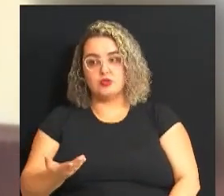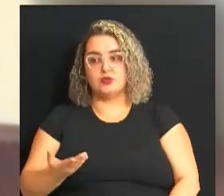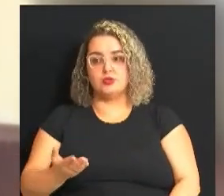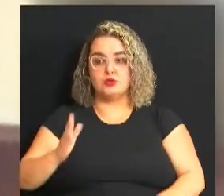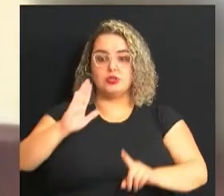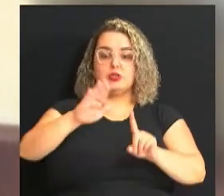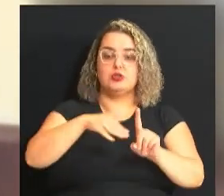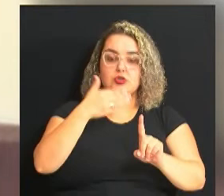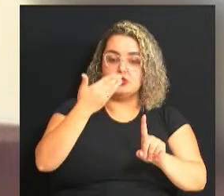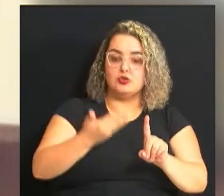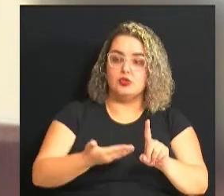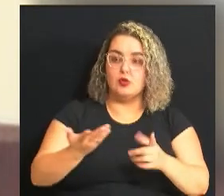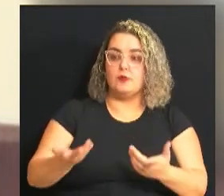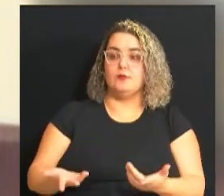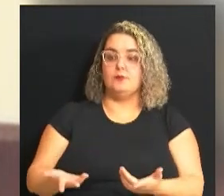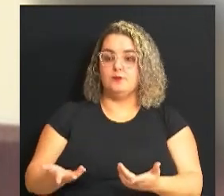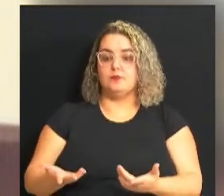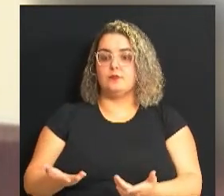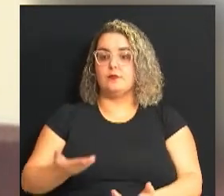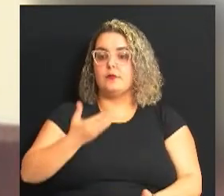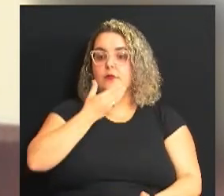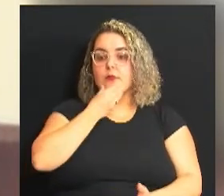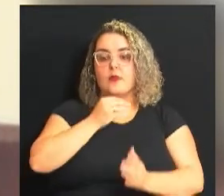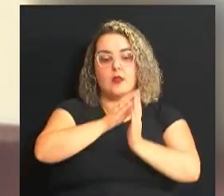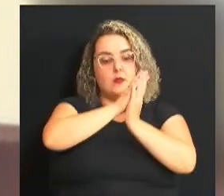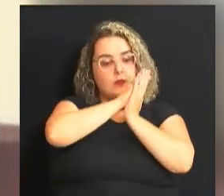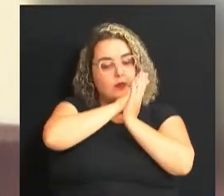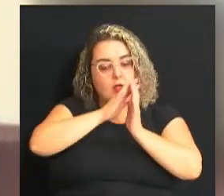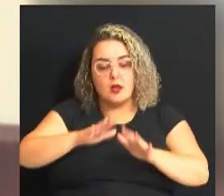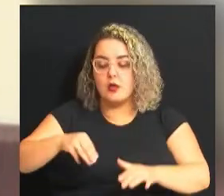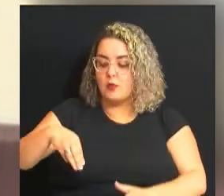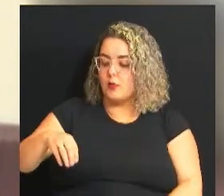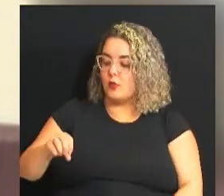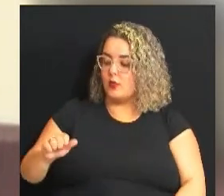homenagear o pai Moacir. O pai Moacir, que